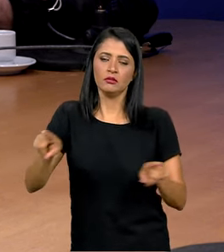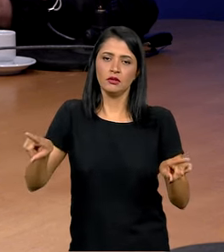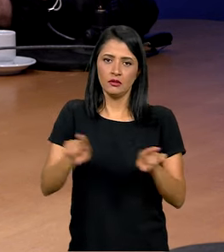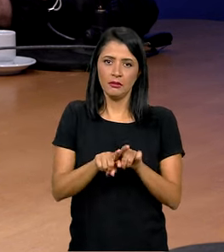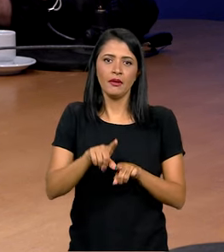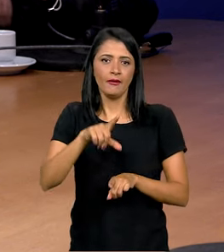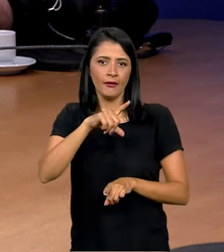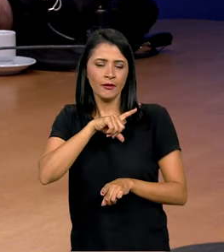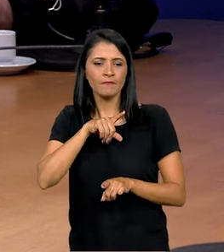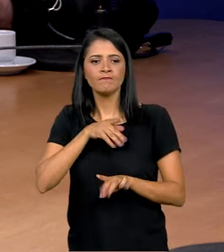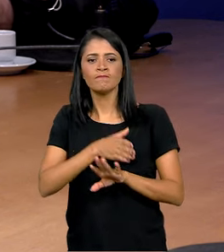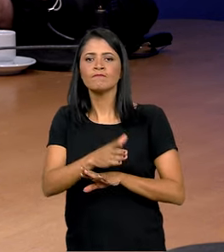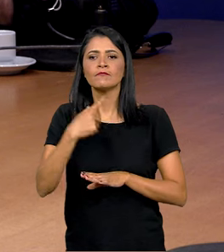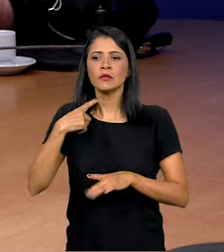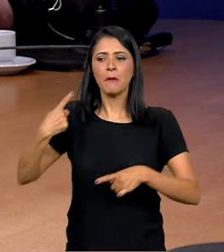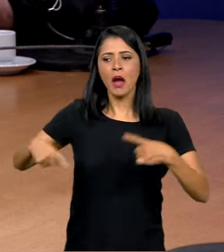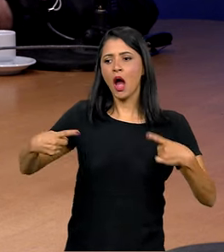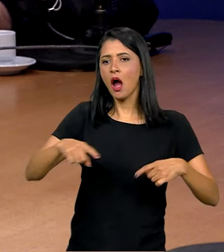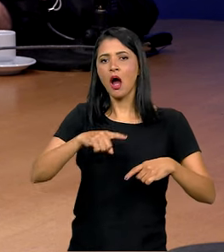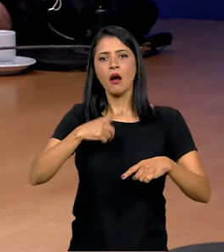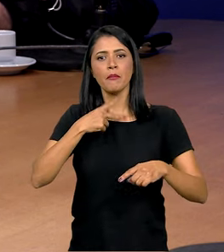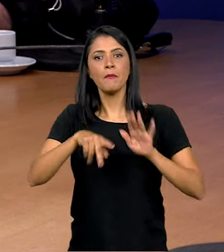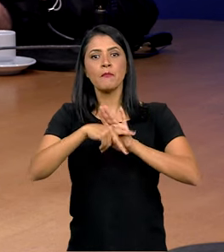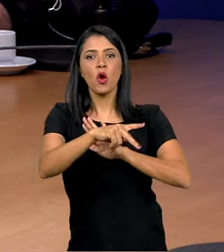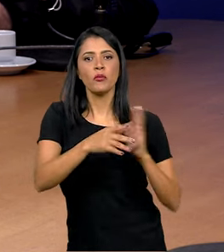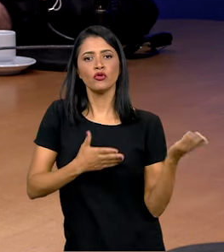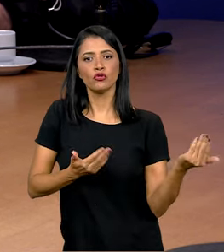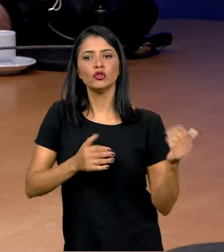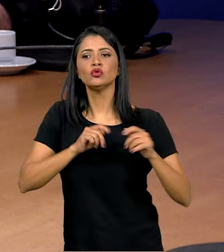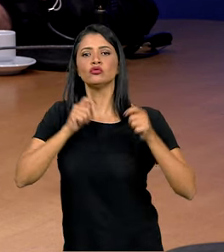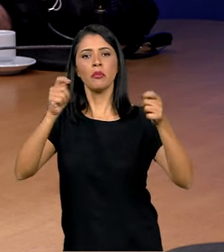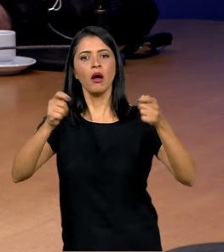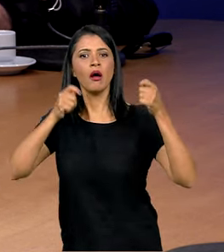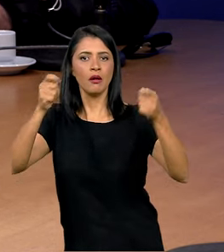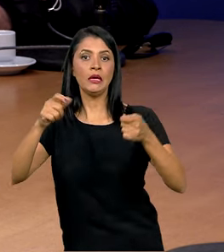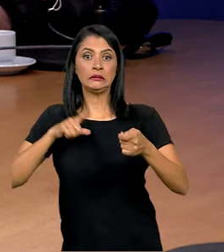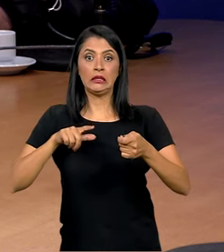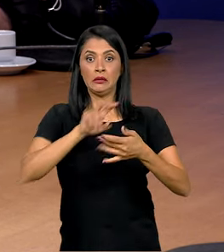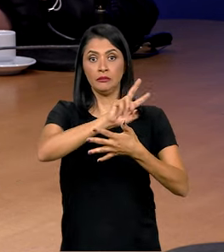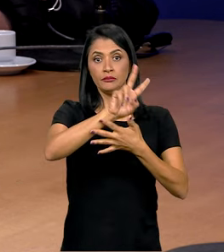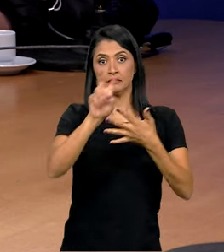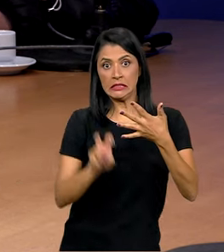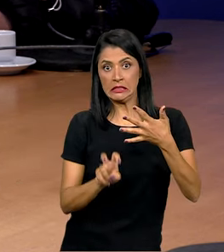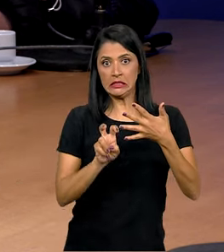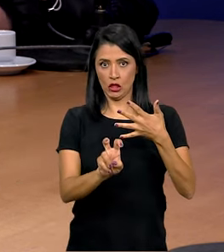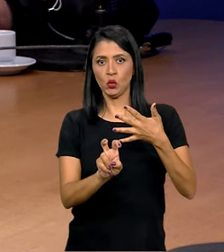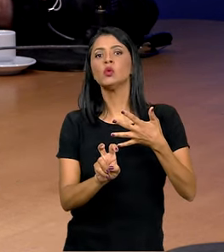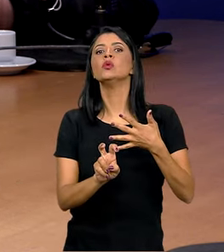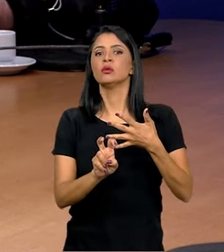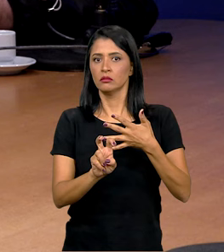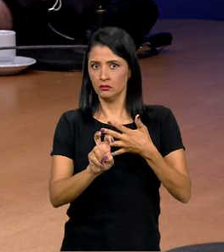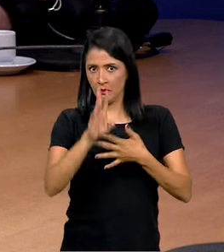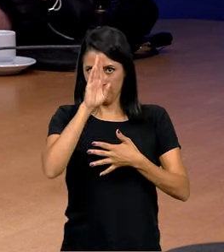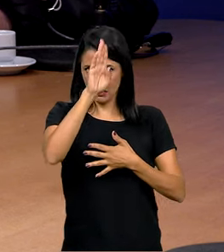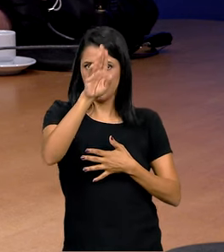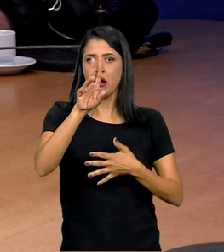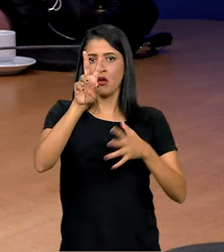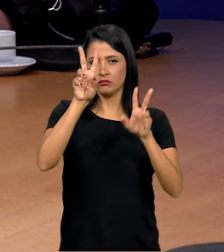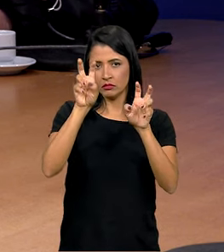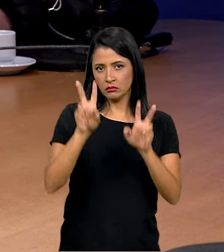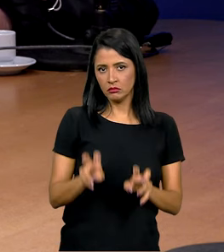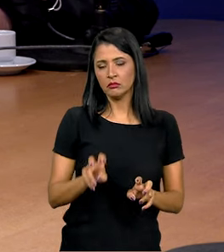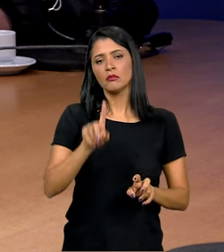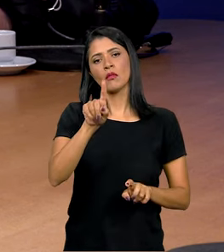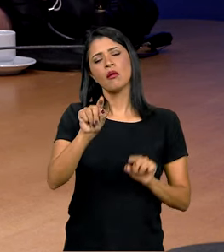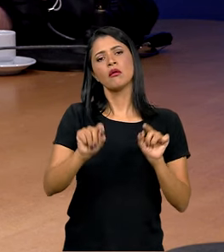encontra o centro das reivindicações da Juventude né a gente passa por cinco temas no no y20 nossos principais temas